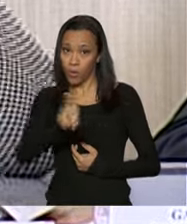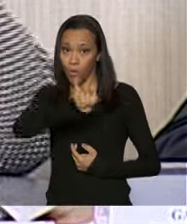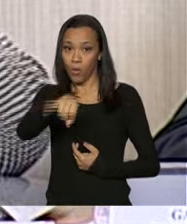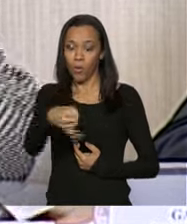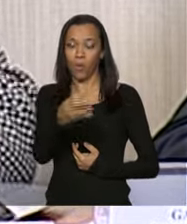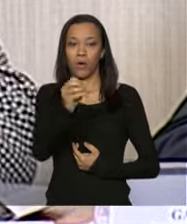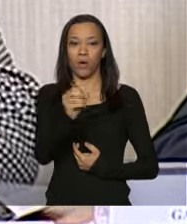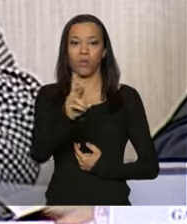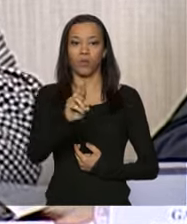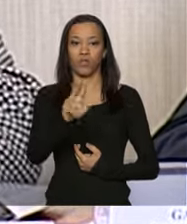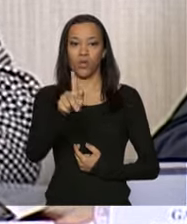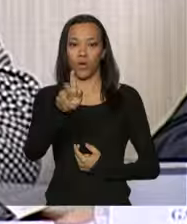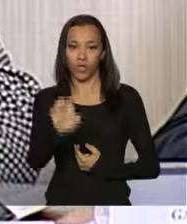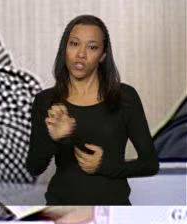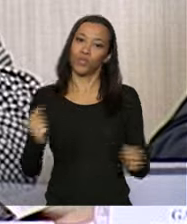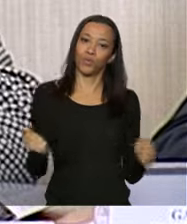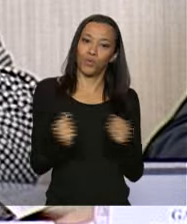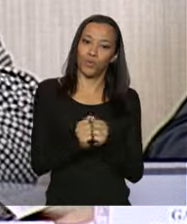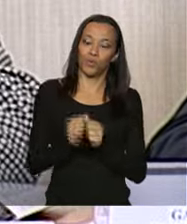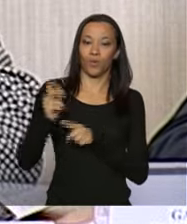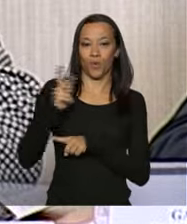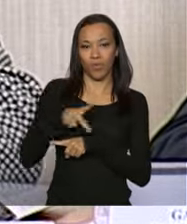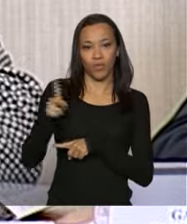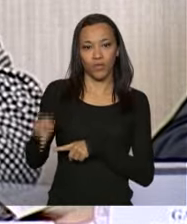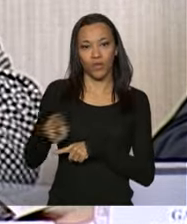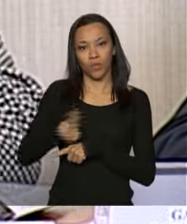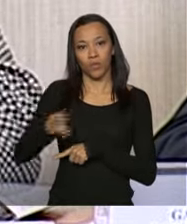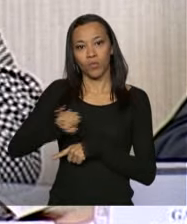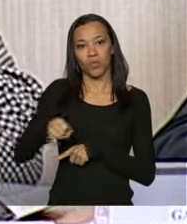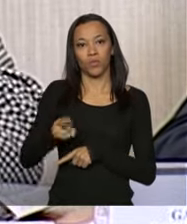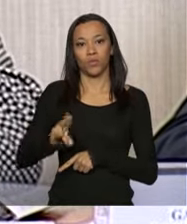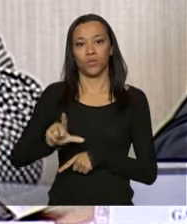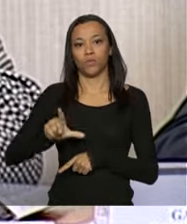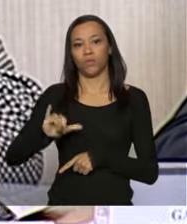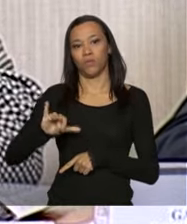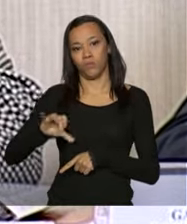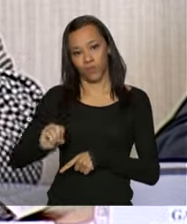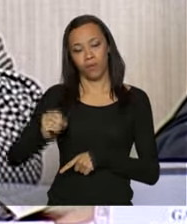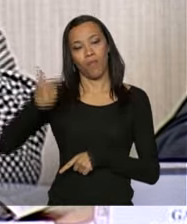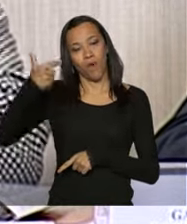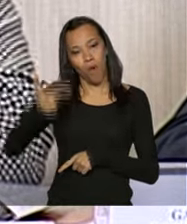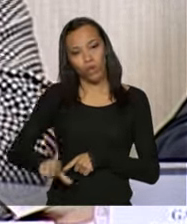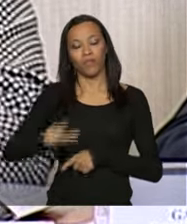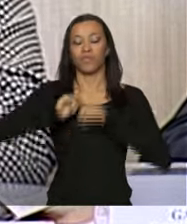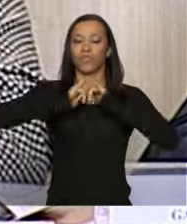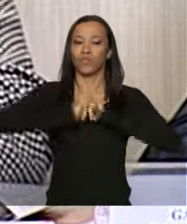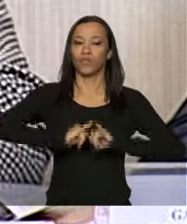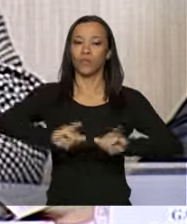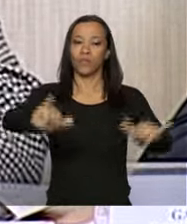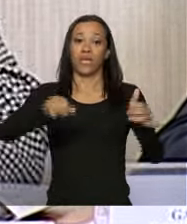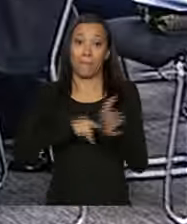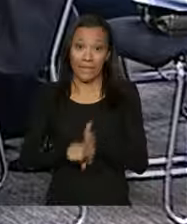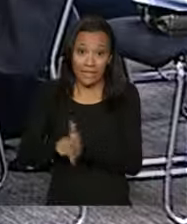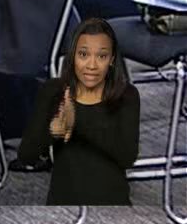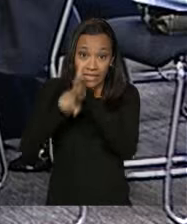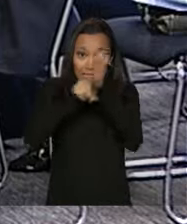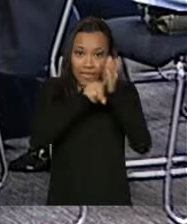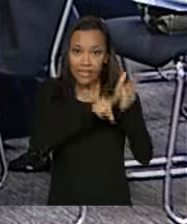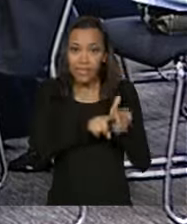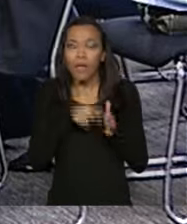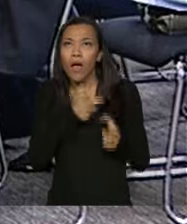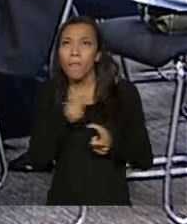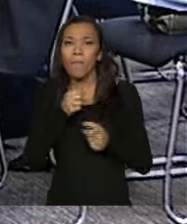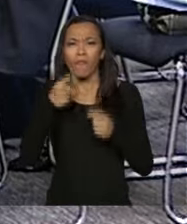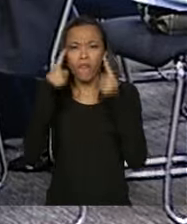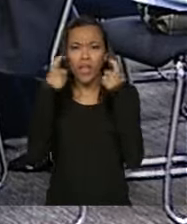dia que junto com o professor Júlio Jacobo, nós lançamos mais uma edição do mapa da Violência, agora também em parceria